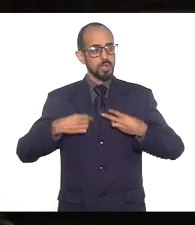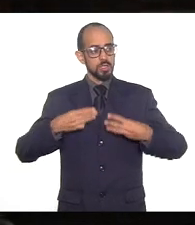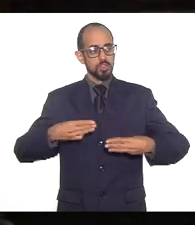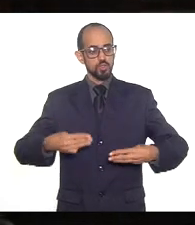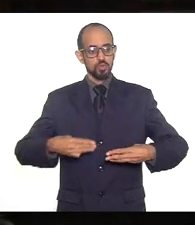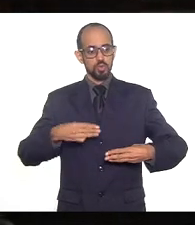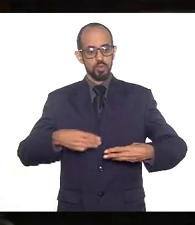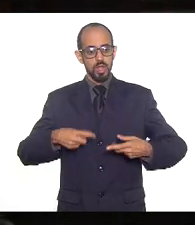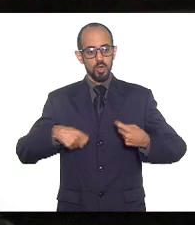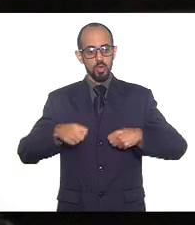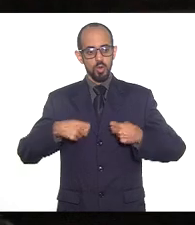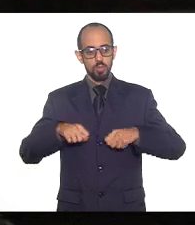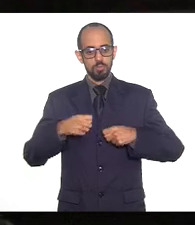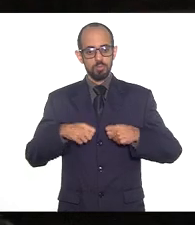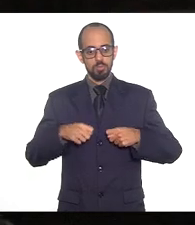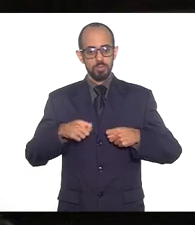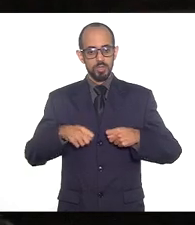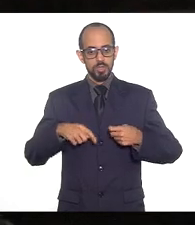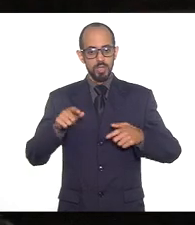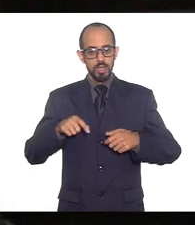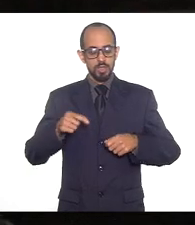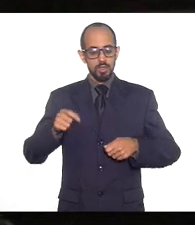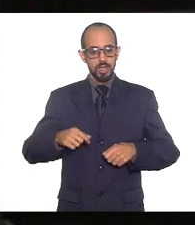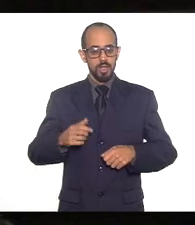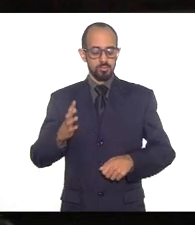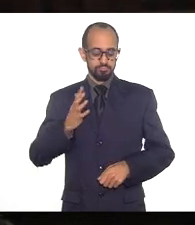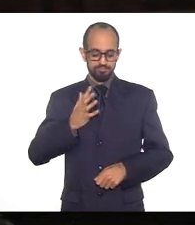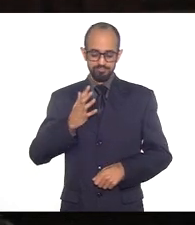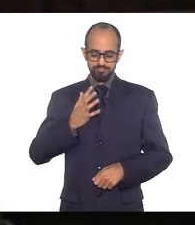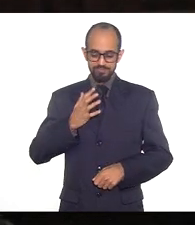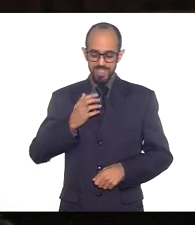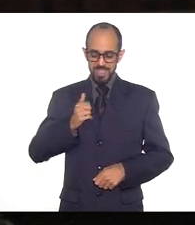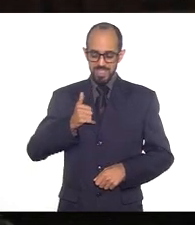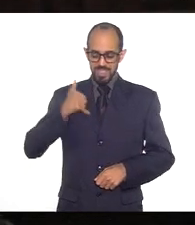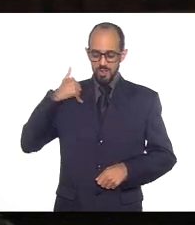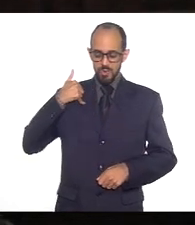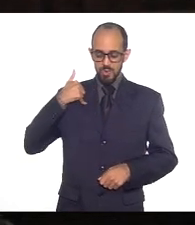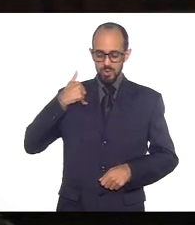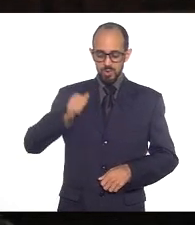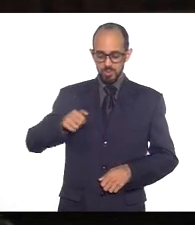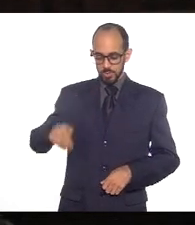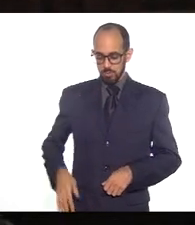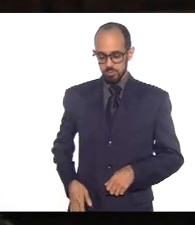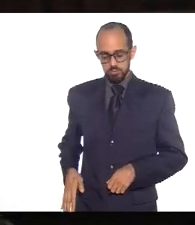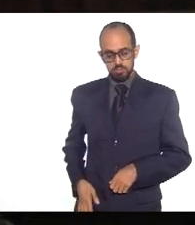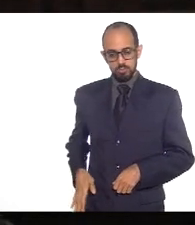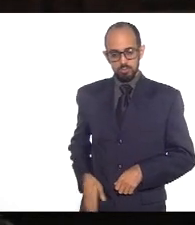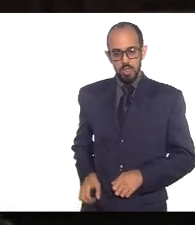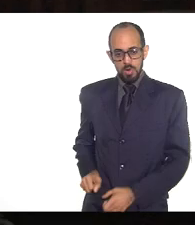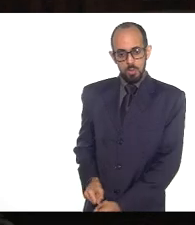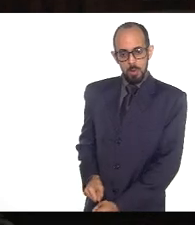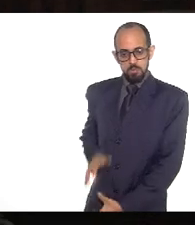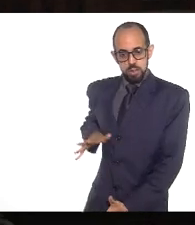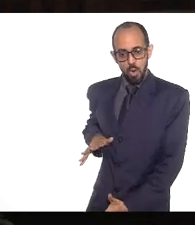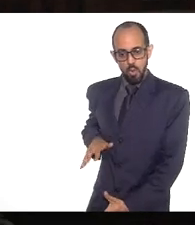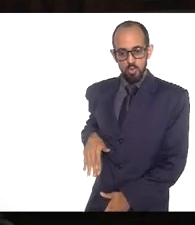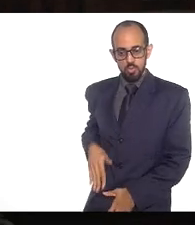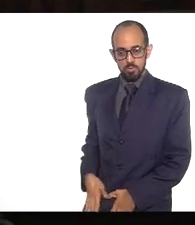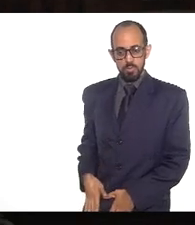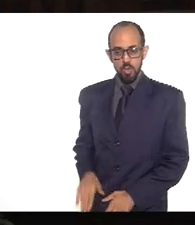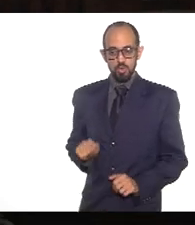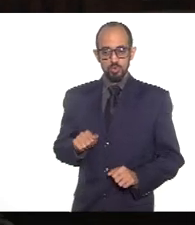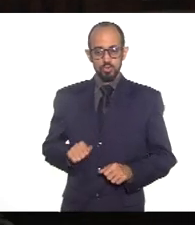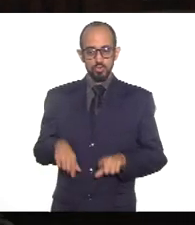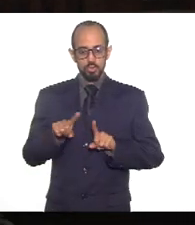vangloria de ter colocado na Granada no bolso dos Servidores aqui Assembleia Legislativa tome iniciativas aprova